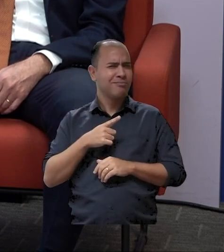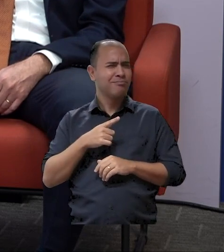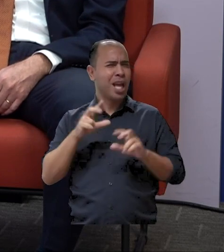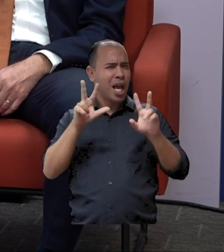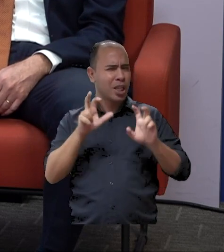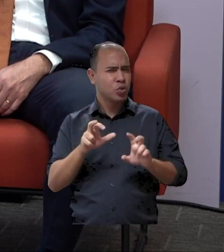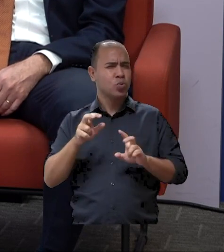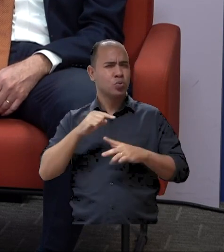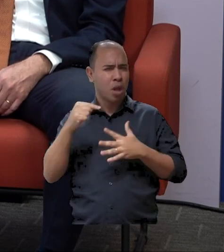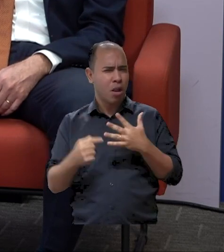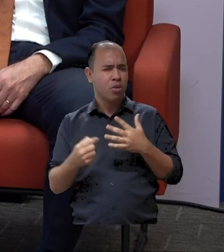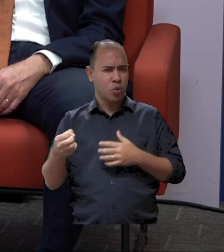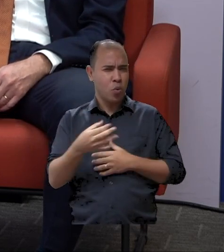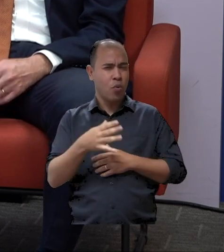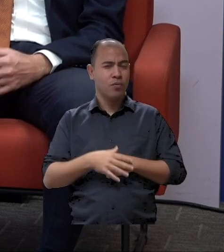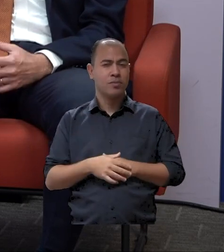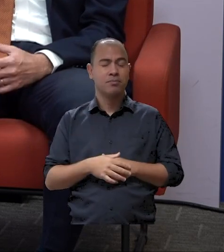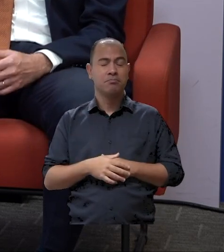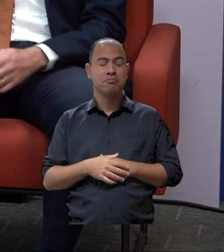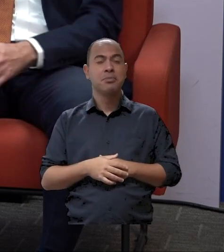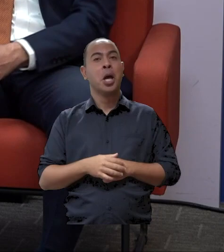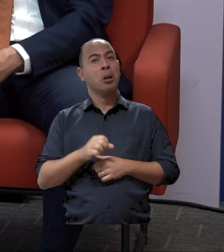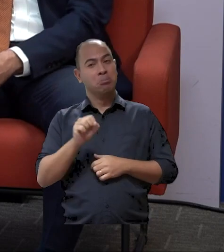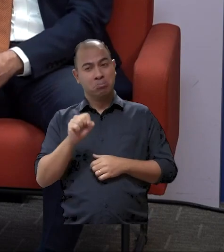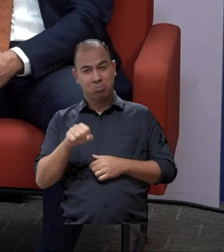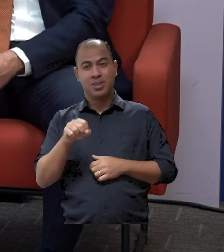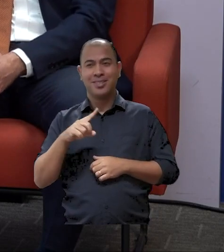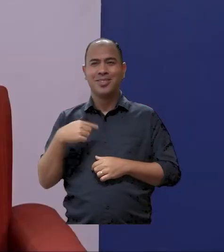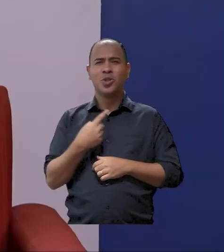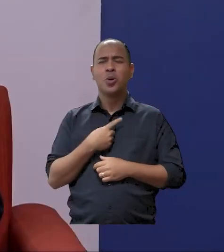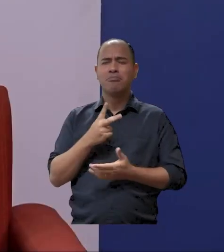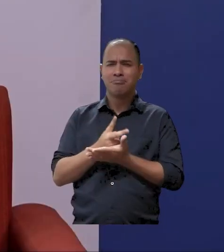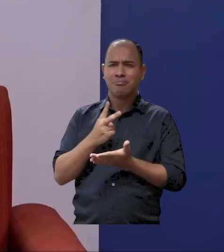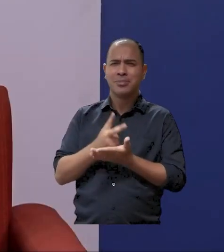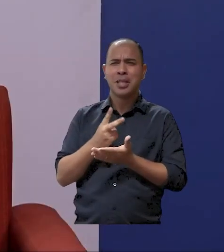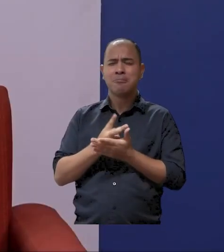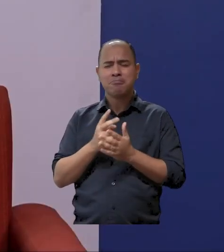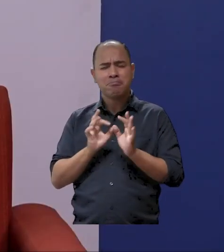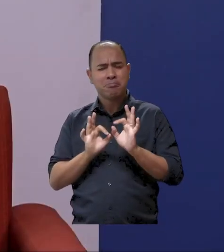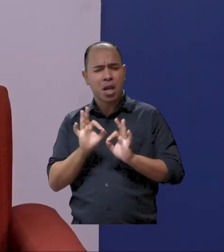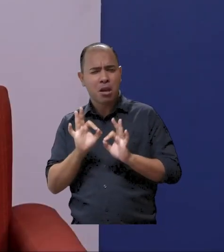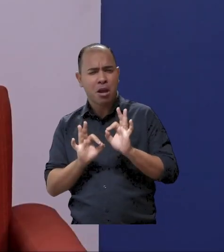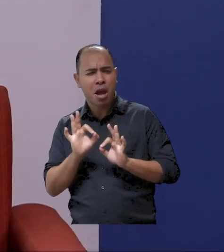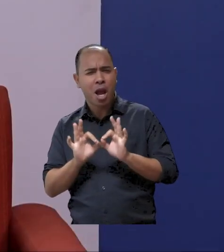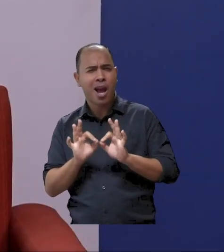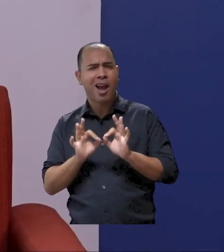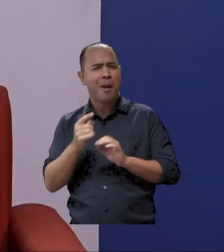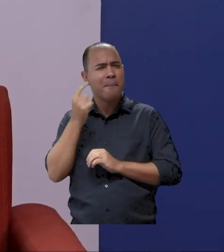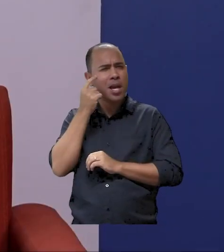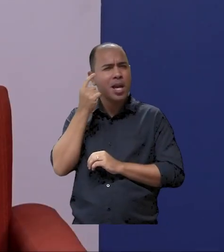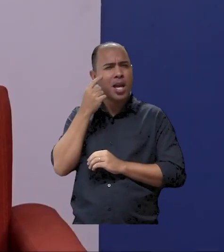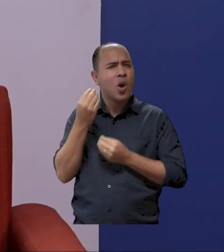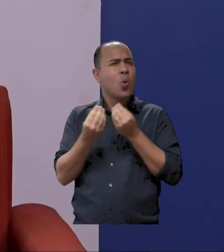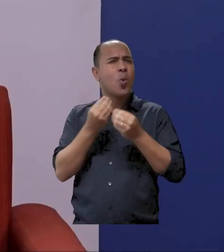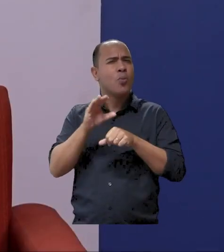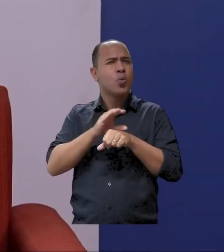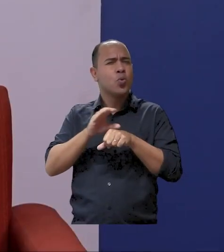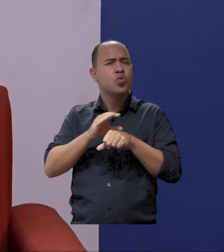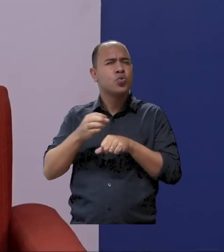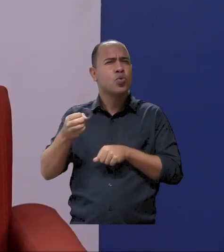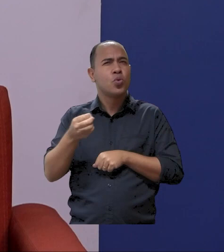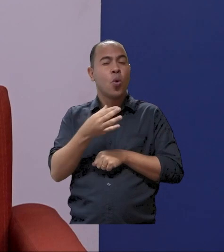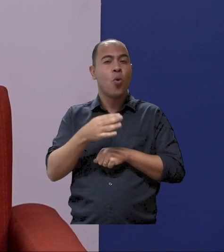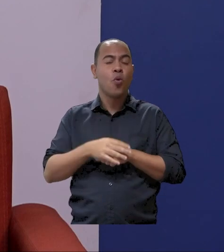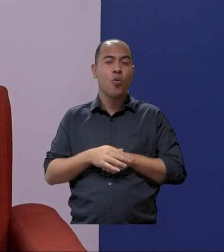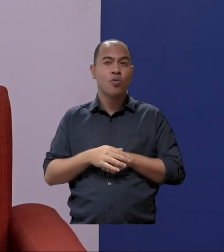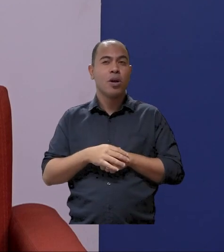temas novos? Vocês já têm essa... Sim, a gente sempre está buscando, né, e fazendo aperfeiçoamento e ampliando essa gama de cursos que